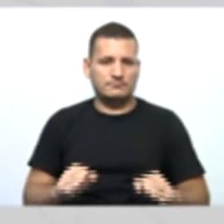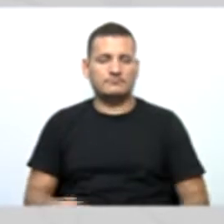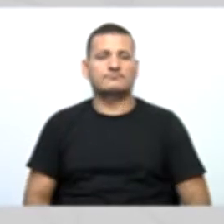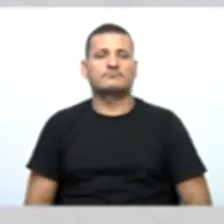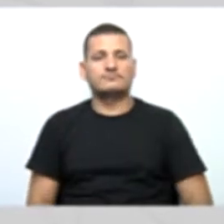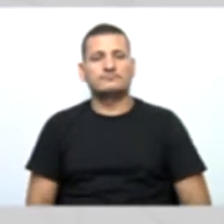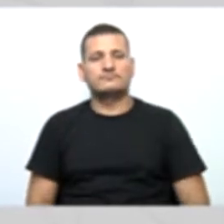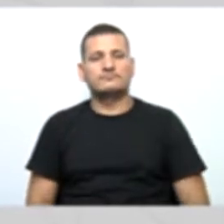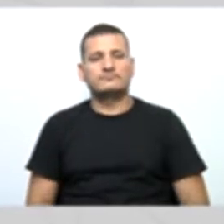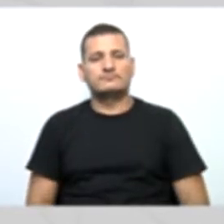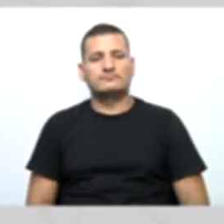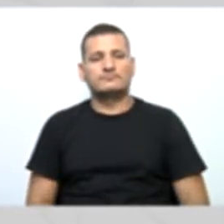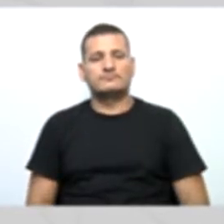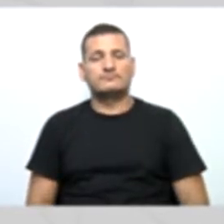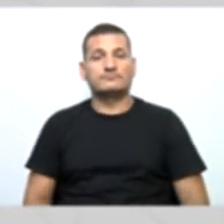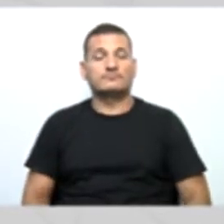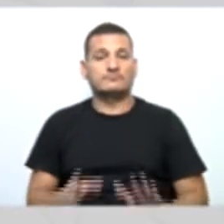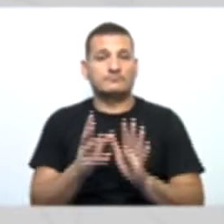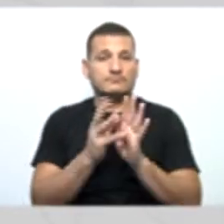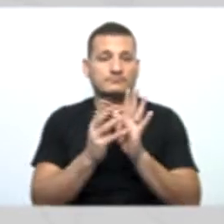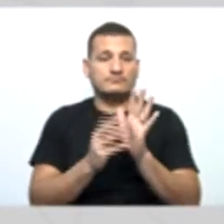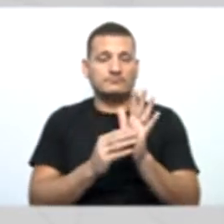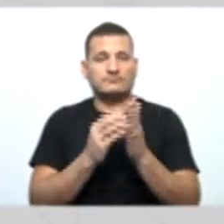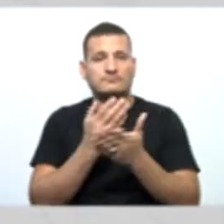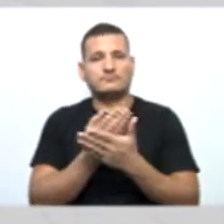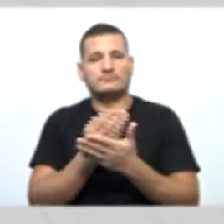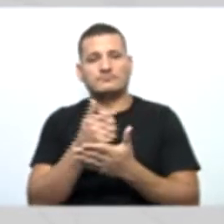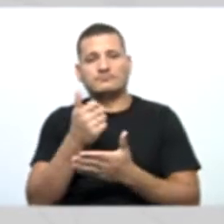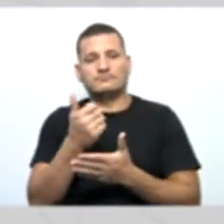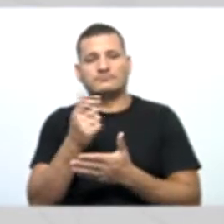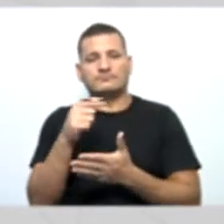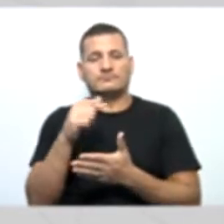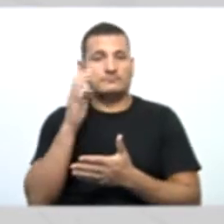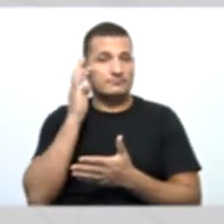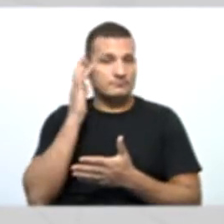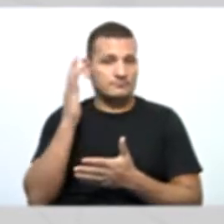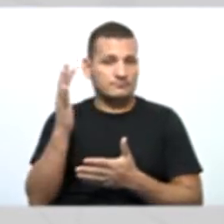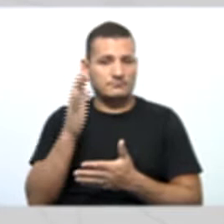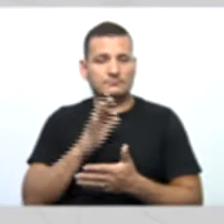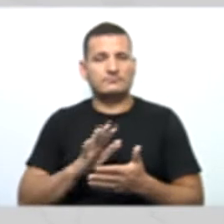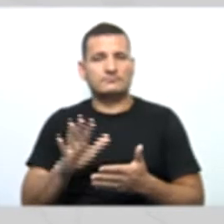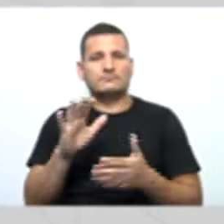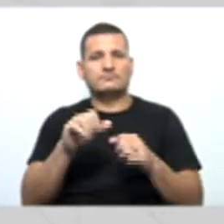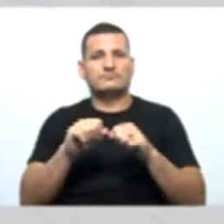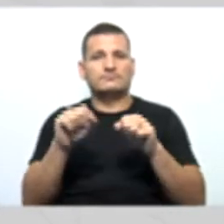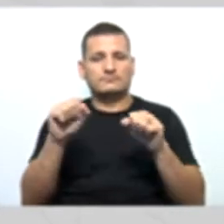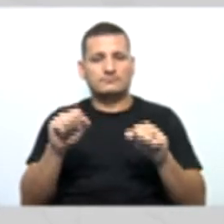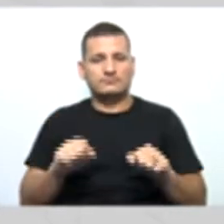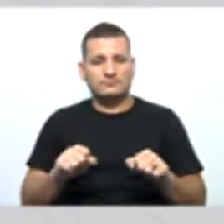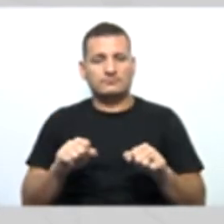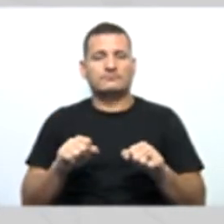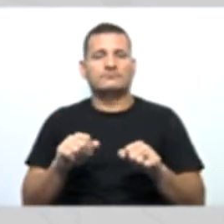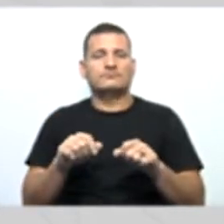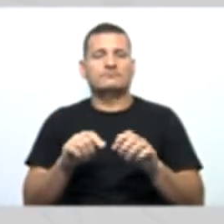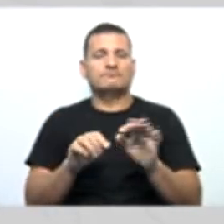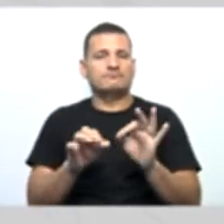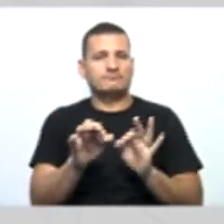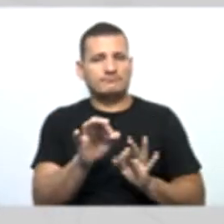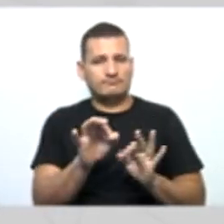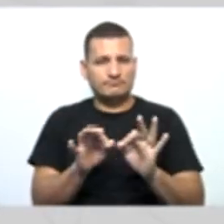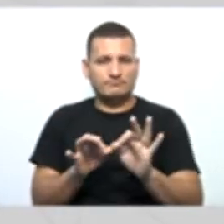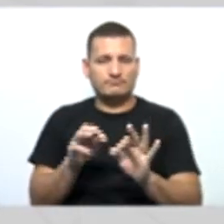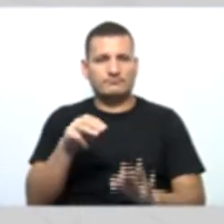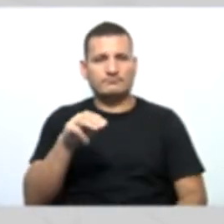O conteúdo da aula 1 é isso aqui, ó. Teoria geral dos sistemas e modelagem de dados,